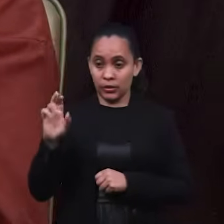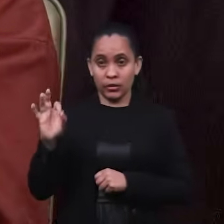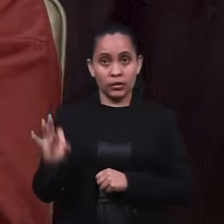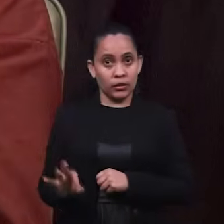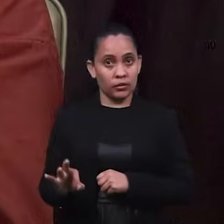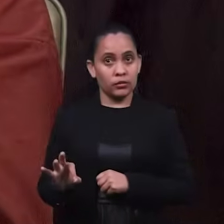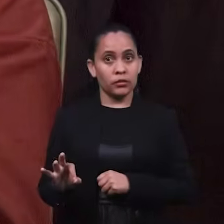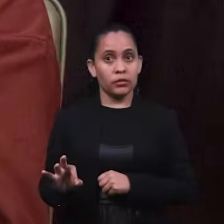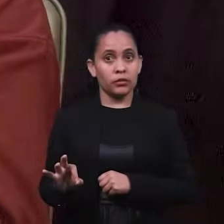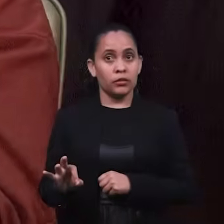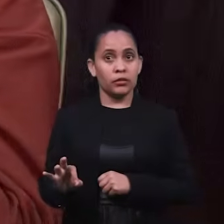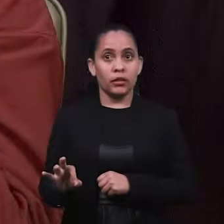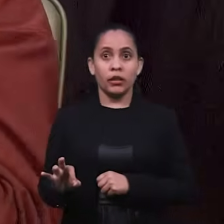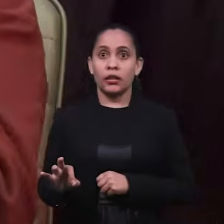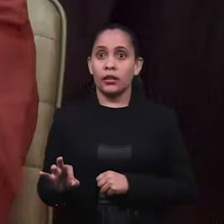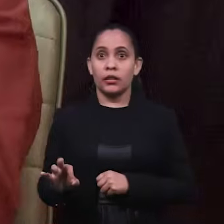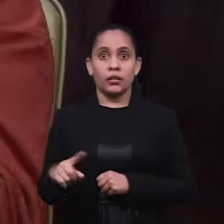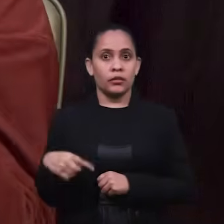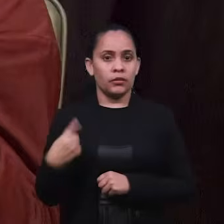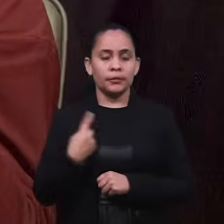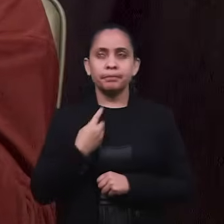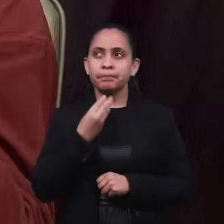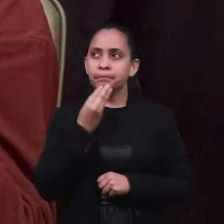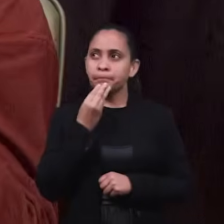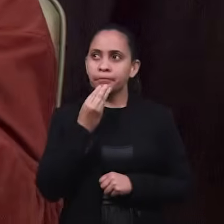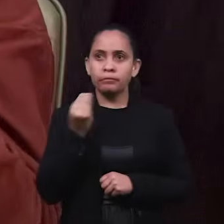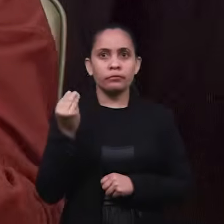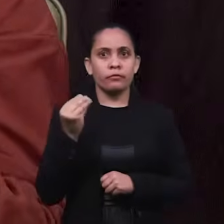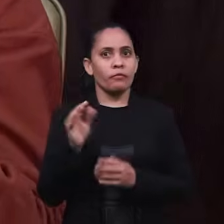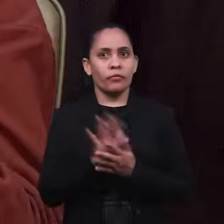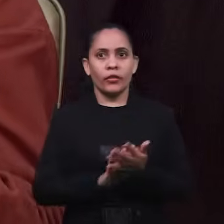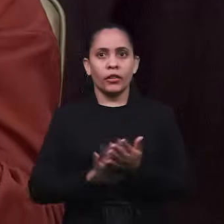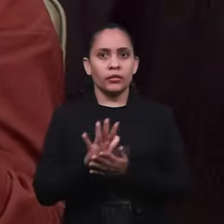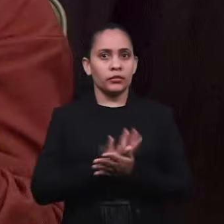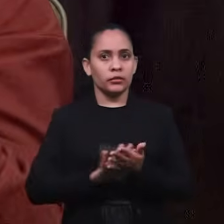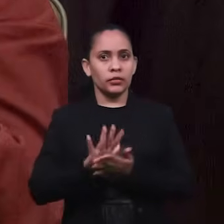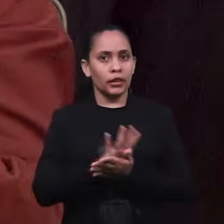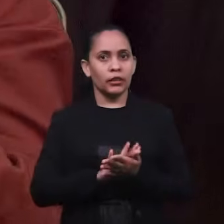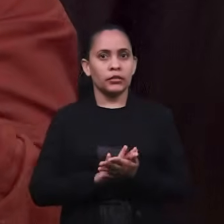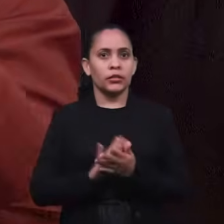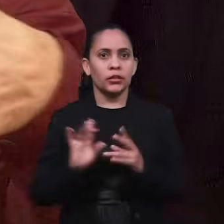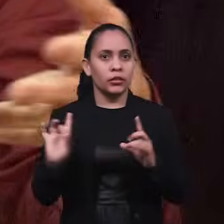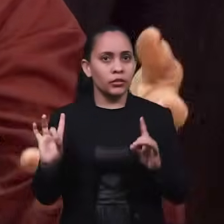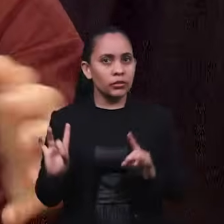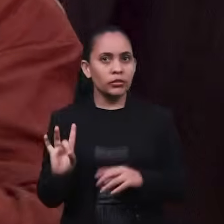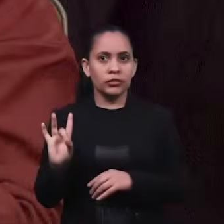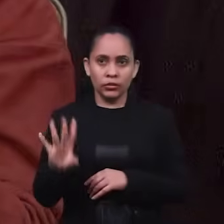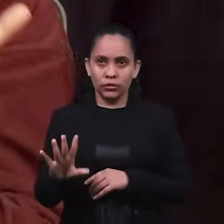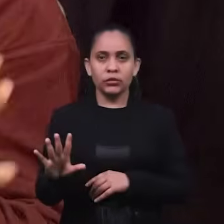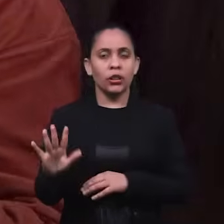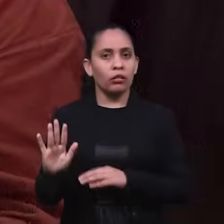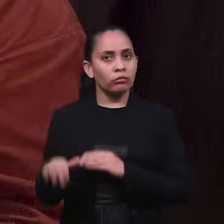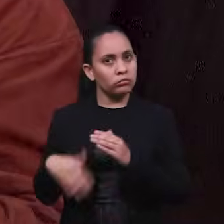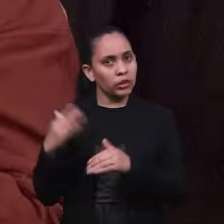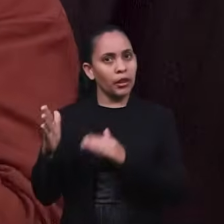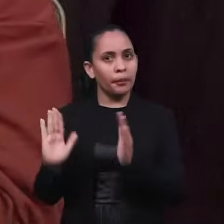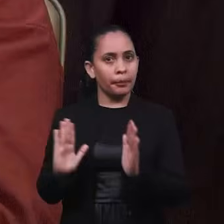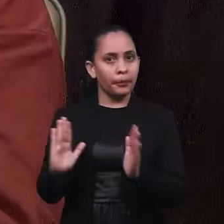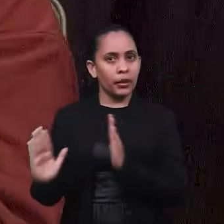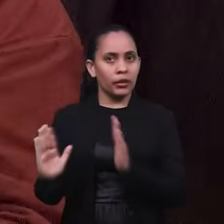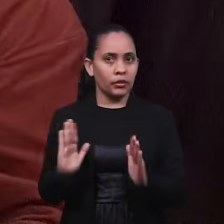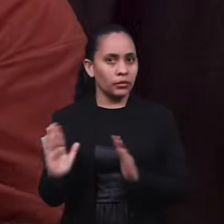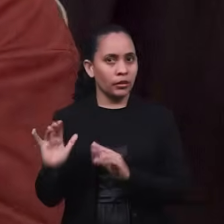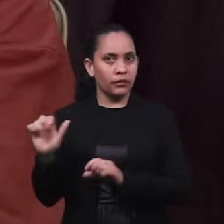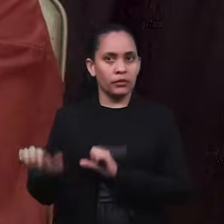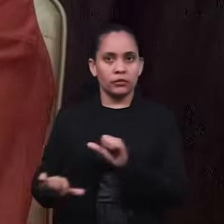0,5% de álcool. Então, quer dizer, a gente não sente, né? O álcool é mesmo só na fermentação mesmo, porque ele